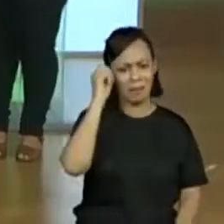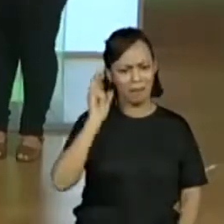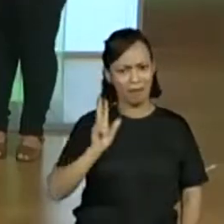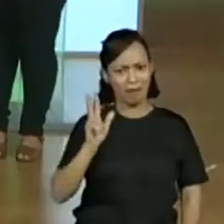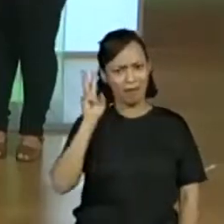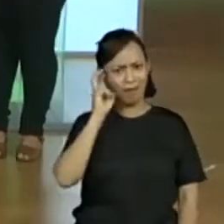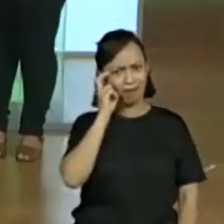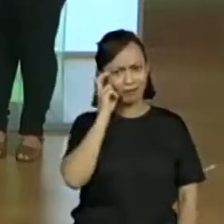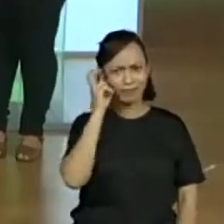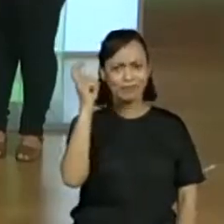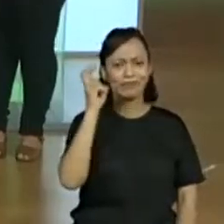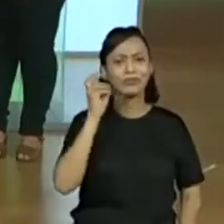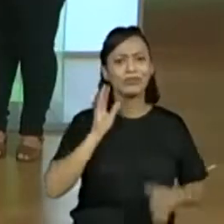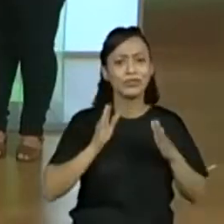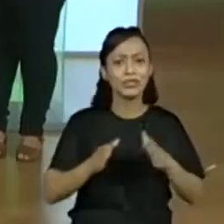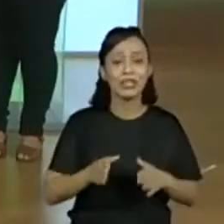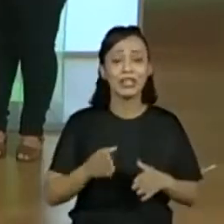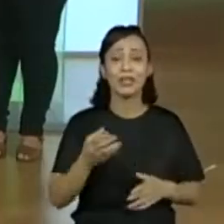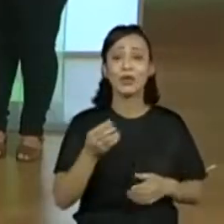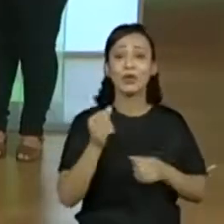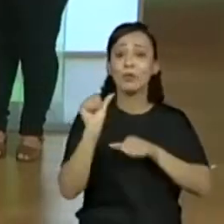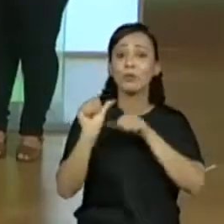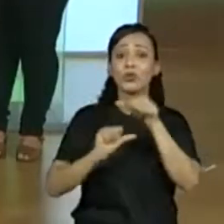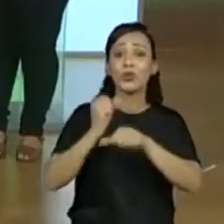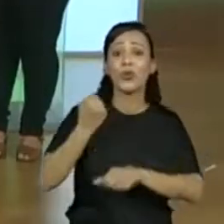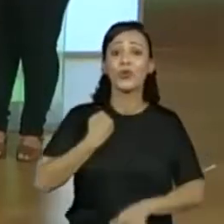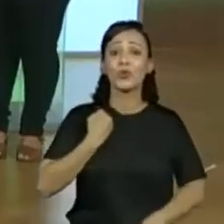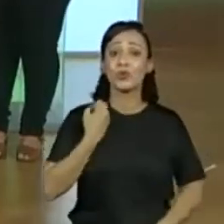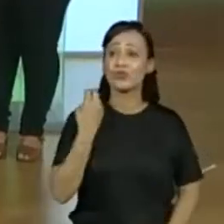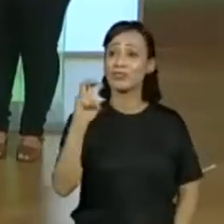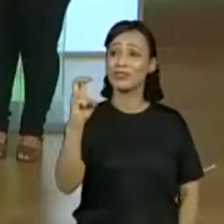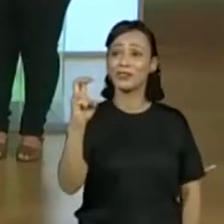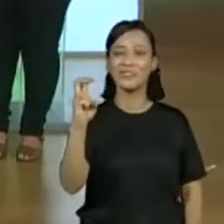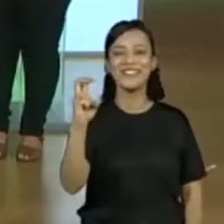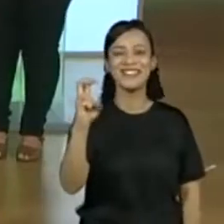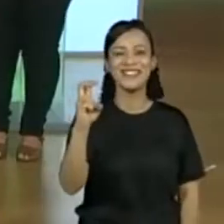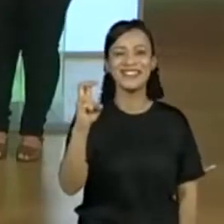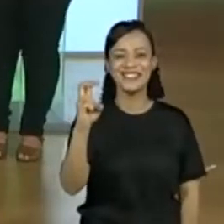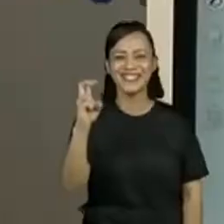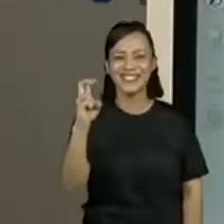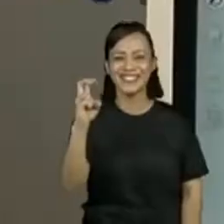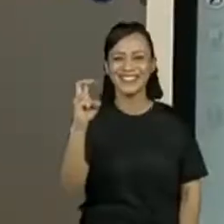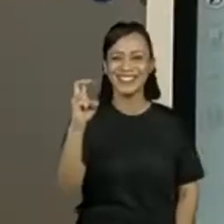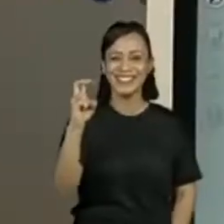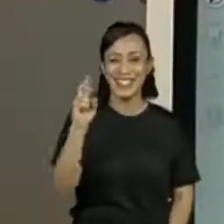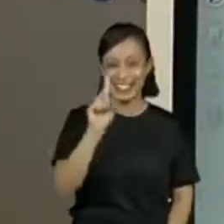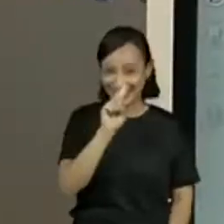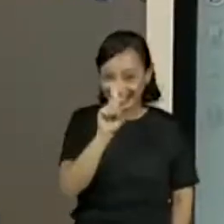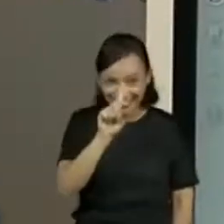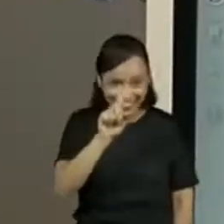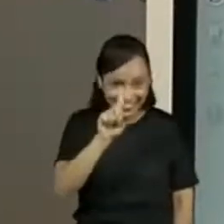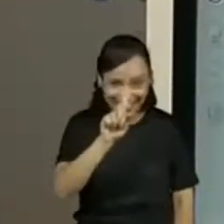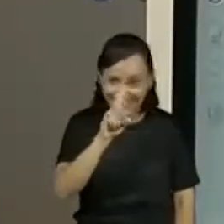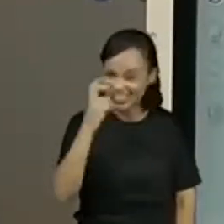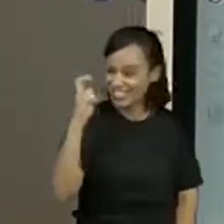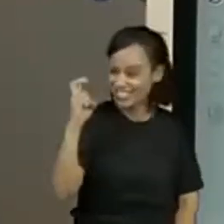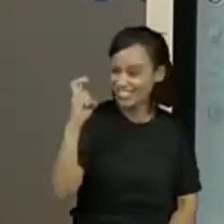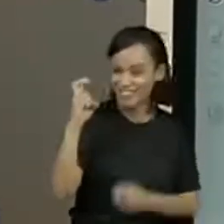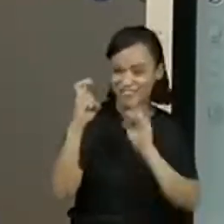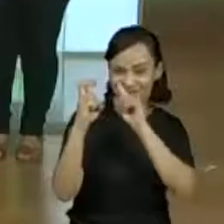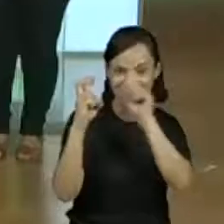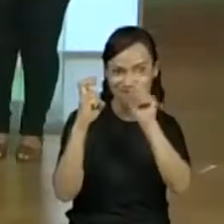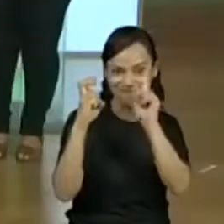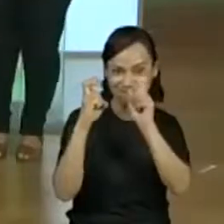esperto e para eles não escrever a palavra cinco eles trocaram pelo número a Olha que inteligente só que a professora não vai aceitar eu só